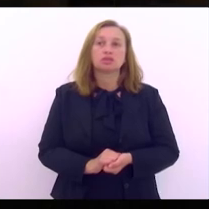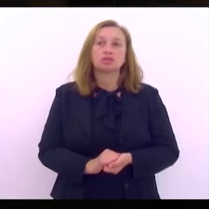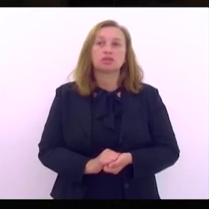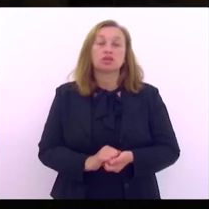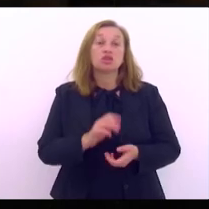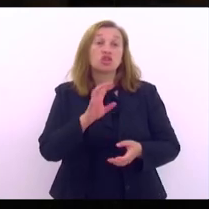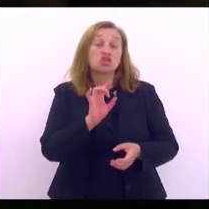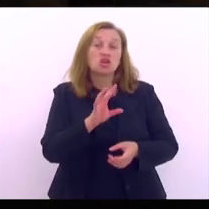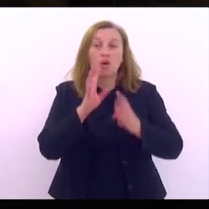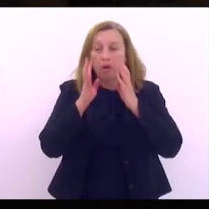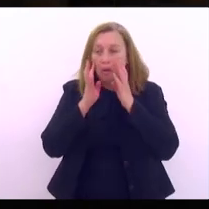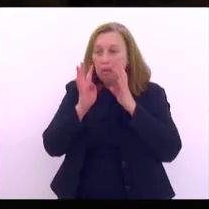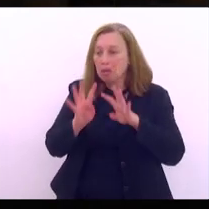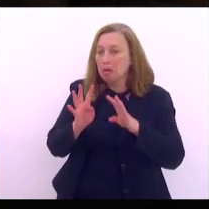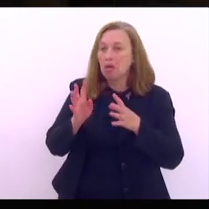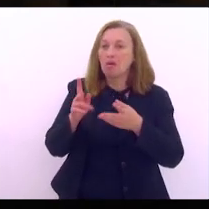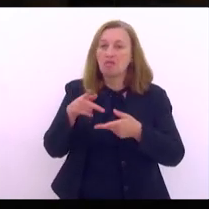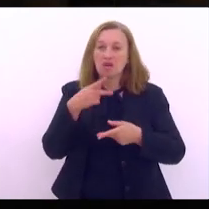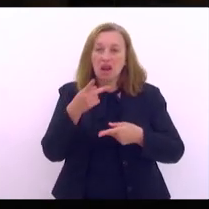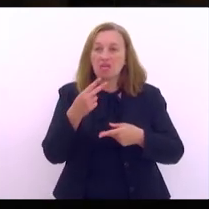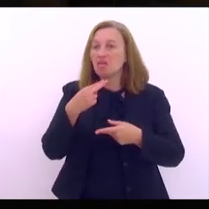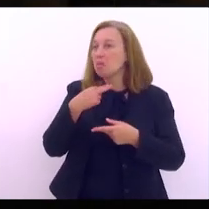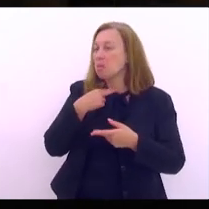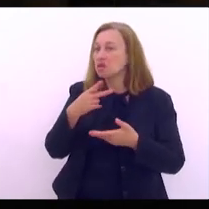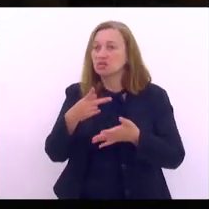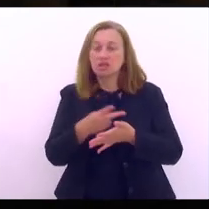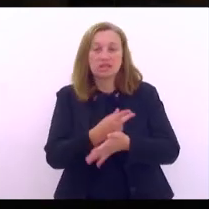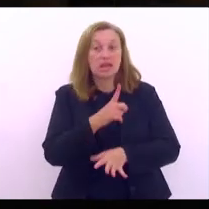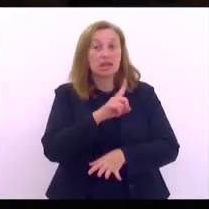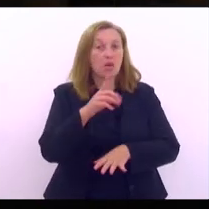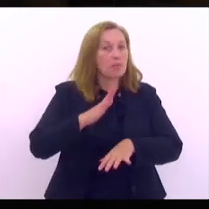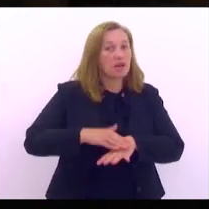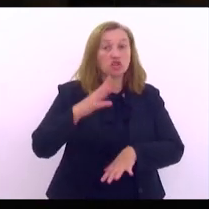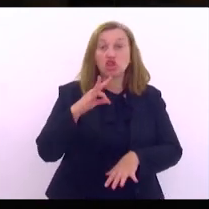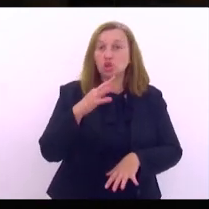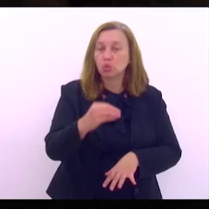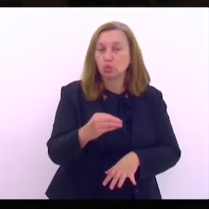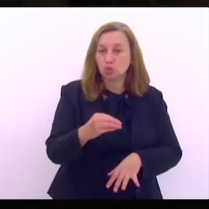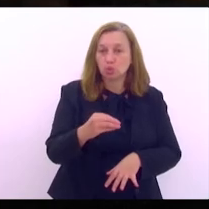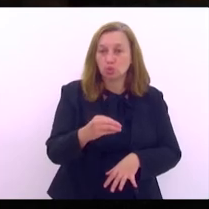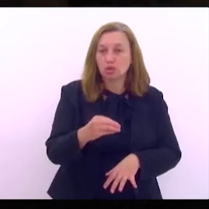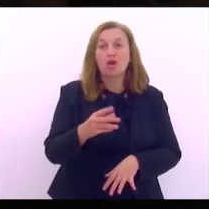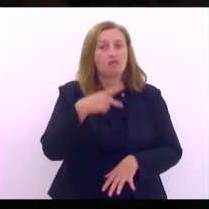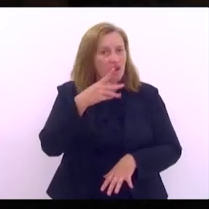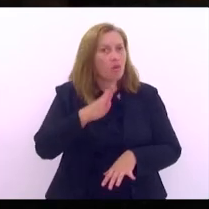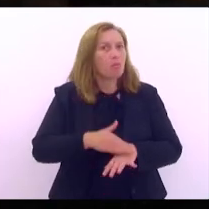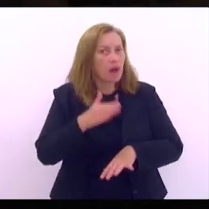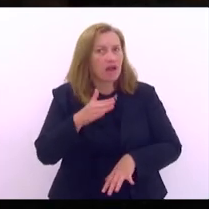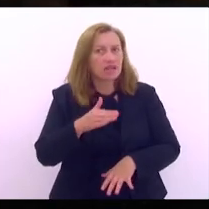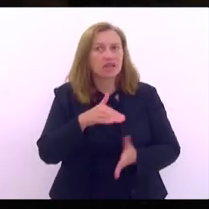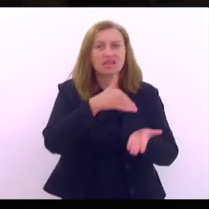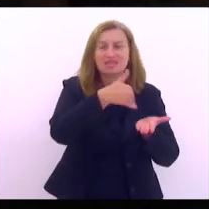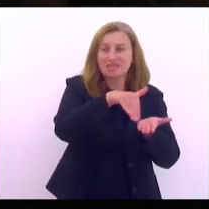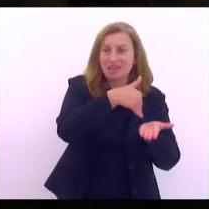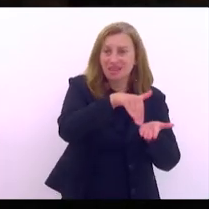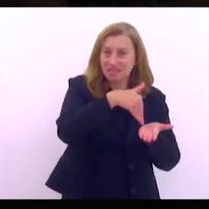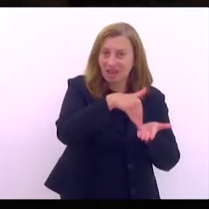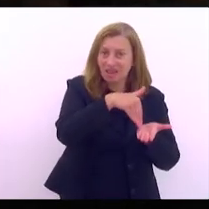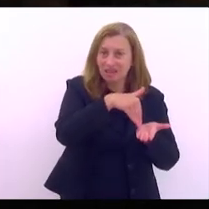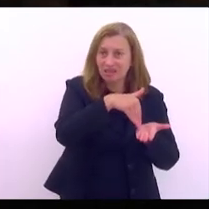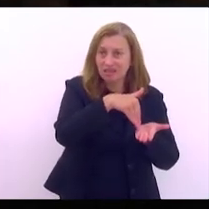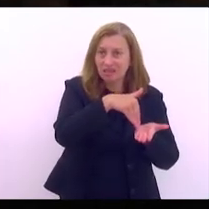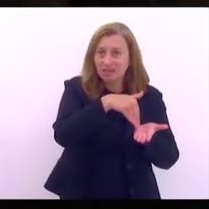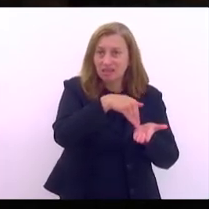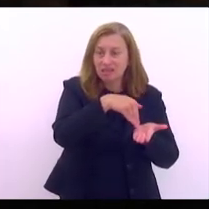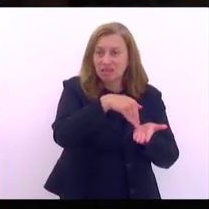chamando atenção, não, isso não pode ocorrer, não, é mais do que isso. E diria até mais, a